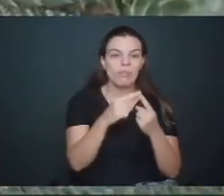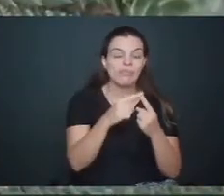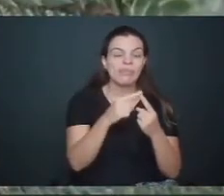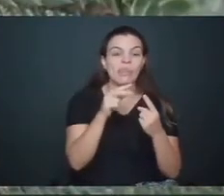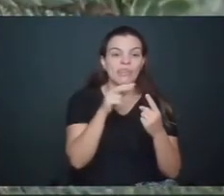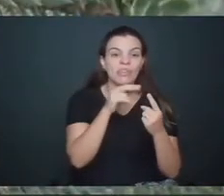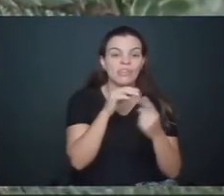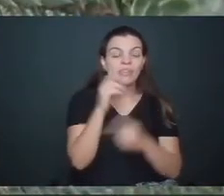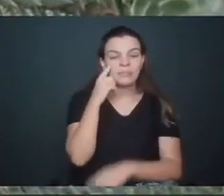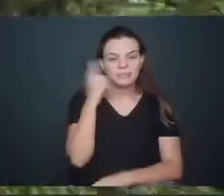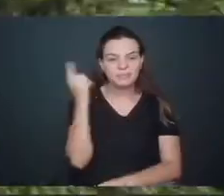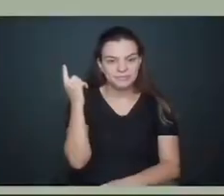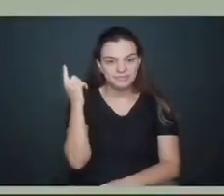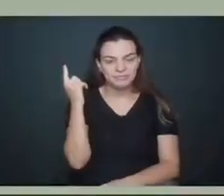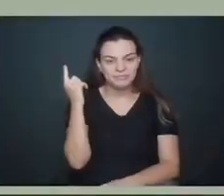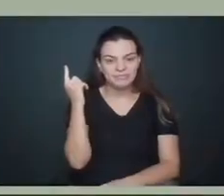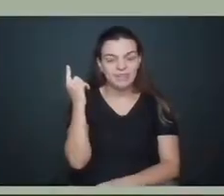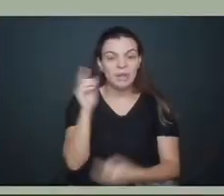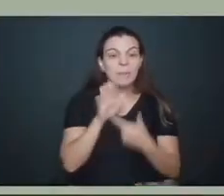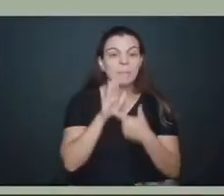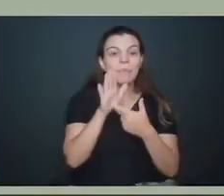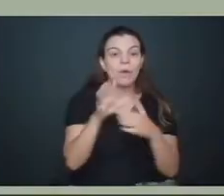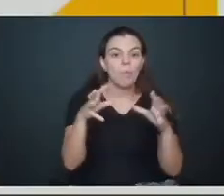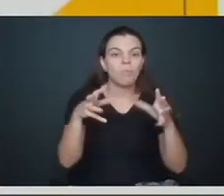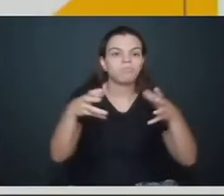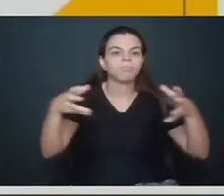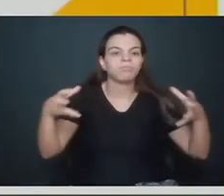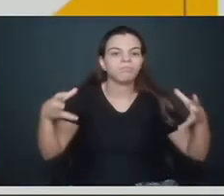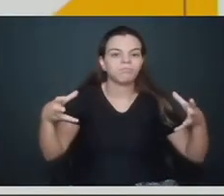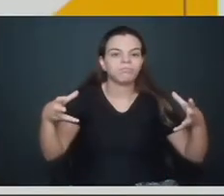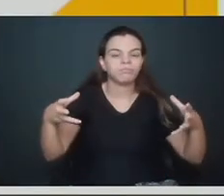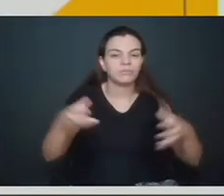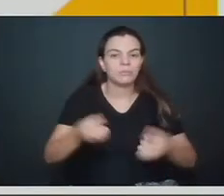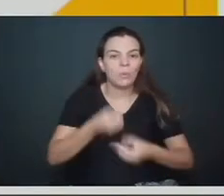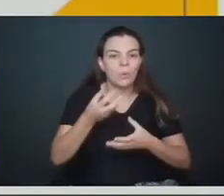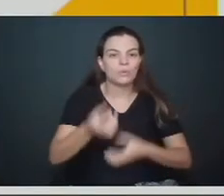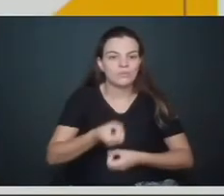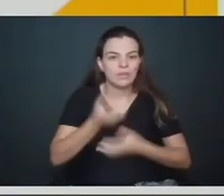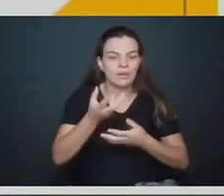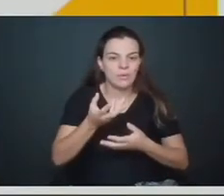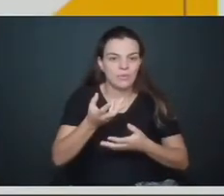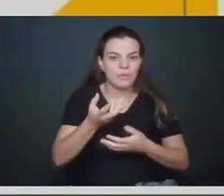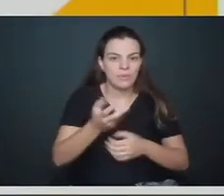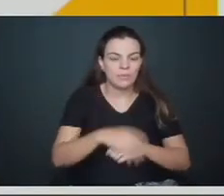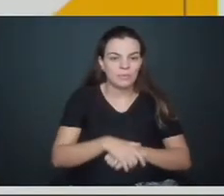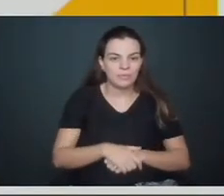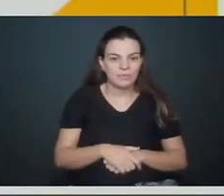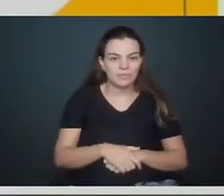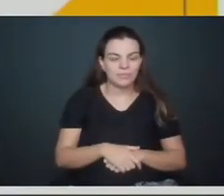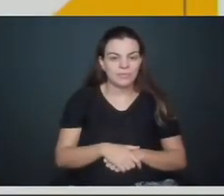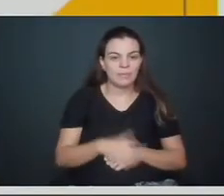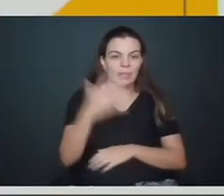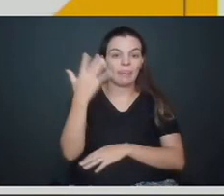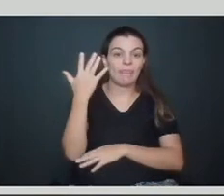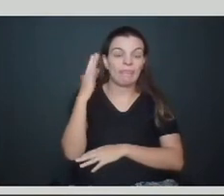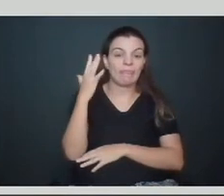Ali é mostrar a produtividade. A produtividade, olha ali, a finalidade econômica. Olha só um galho. 18